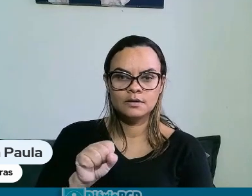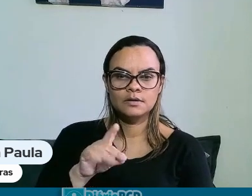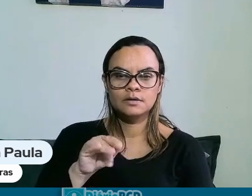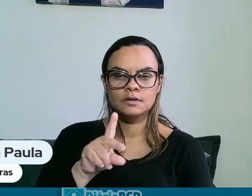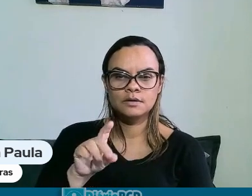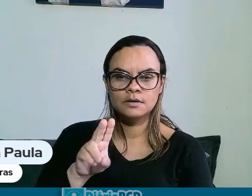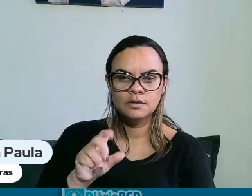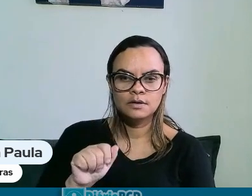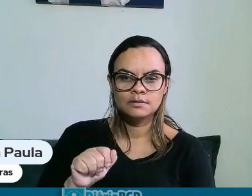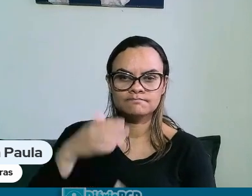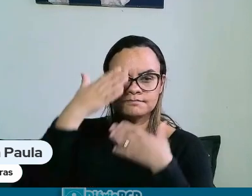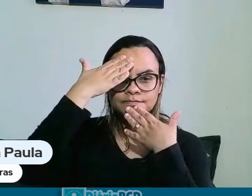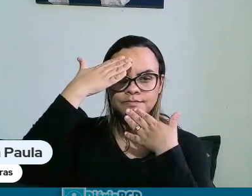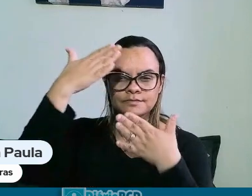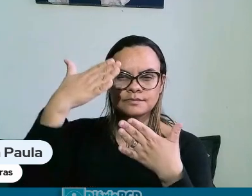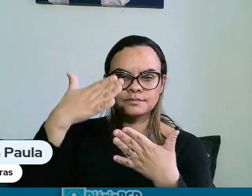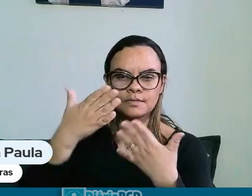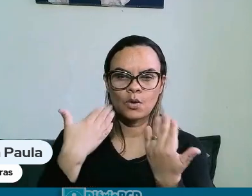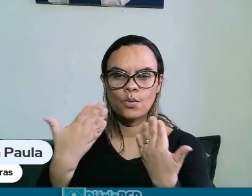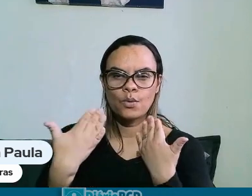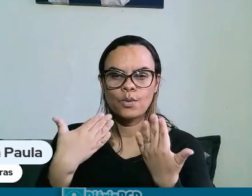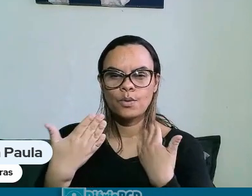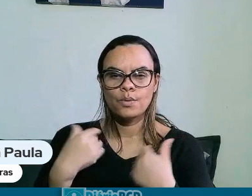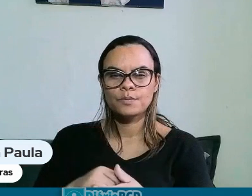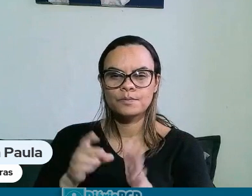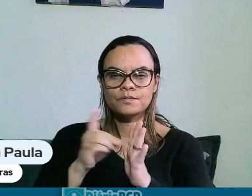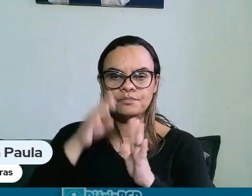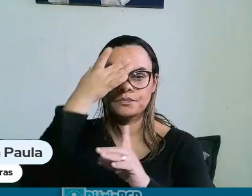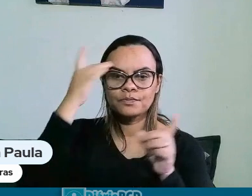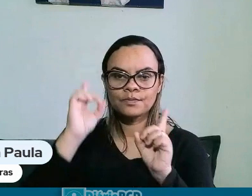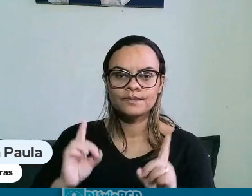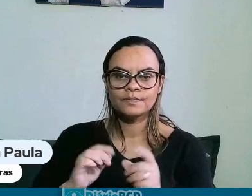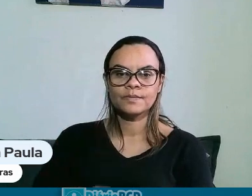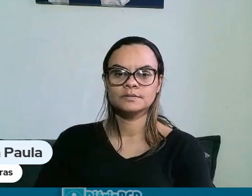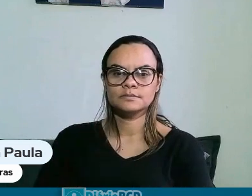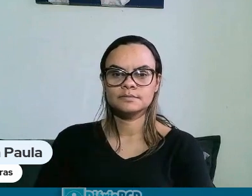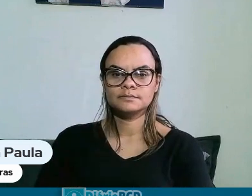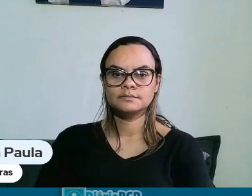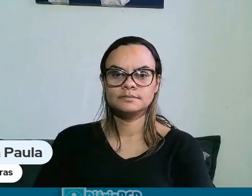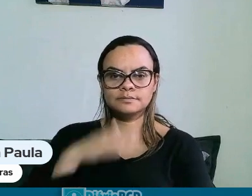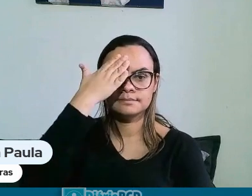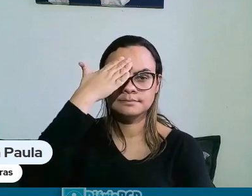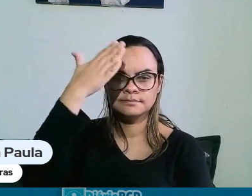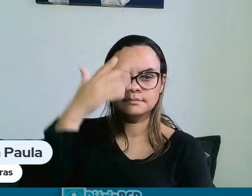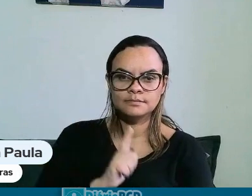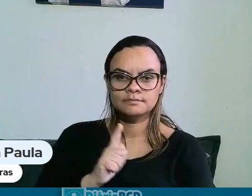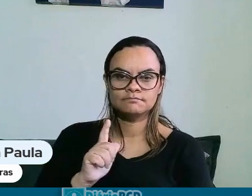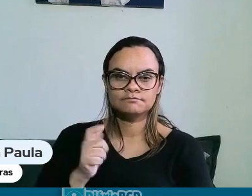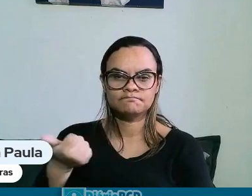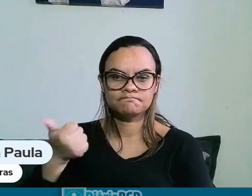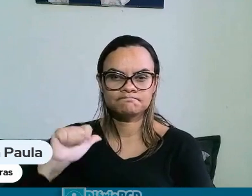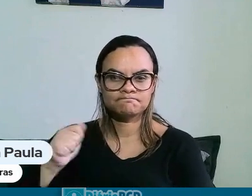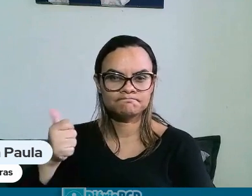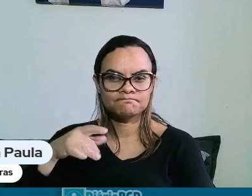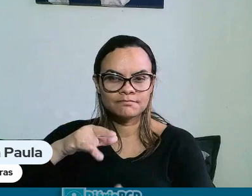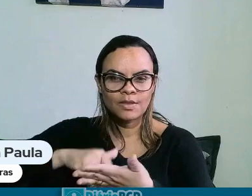Martins, a minha enorme gratidão por esse bate-papo aqui no Diário PCD. Gratidão por o senhor ter avaliado o documento